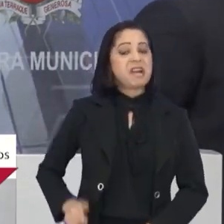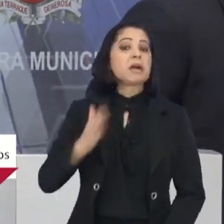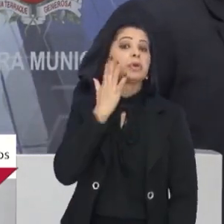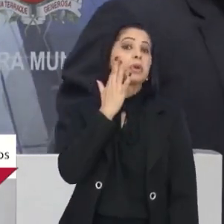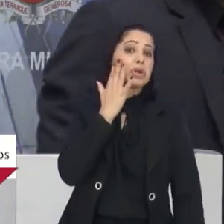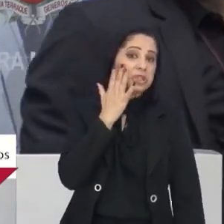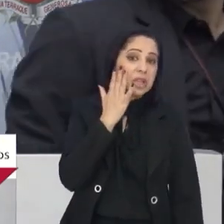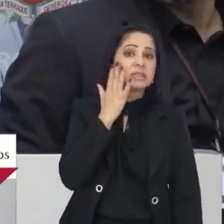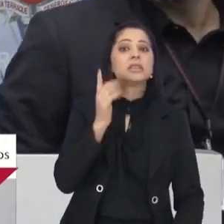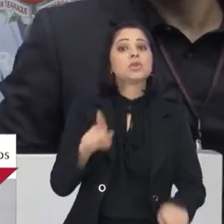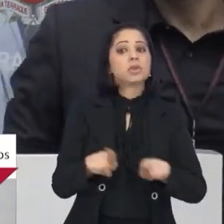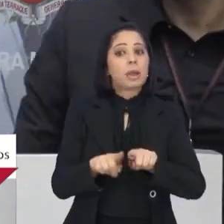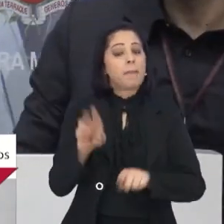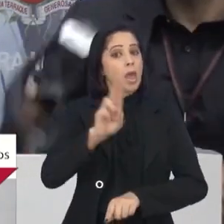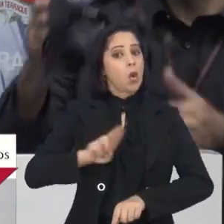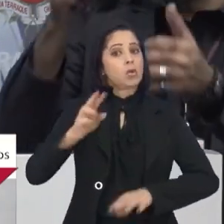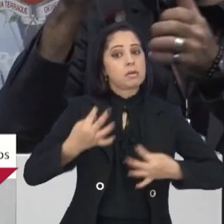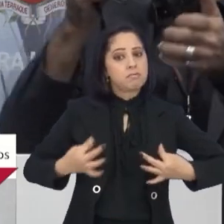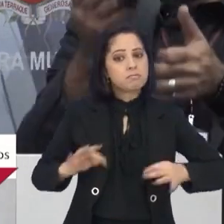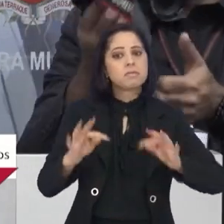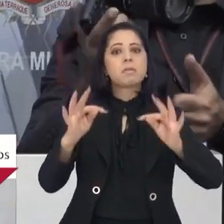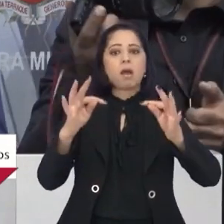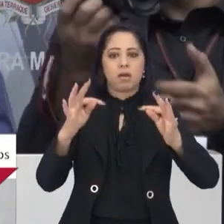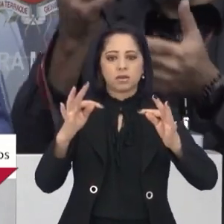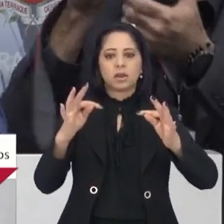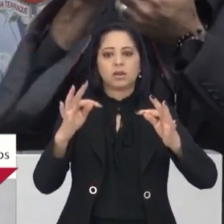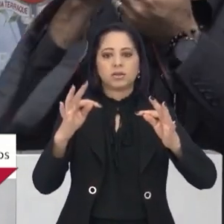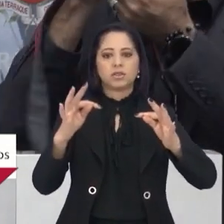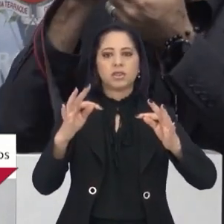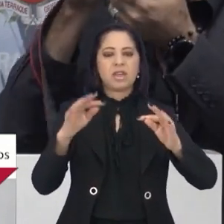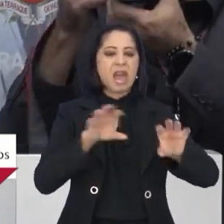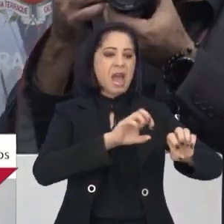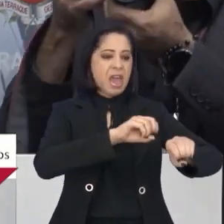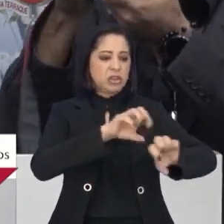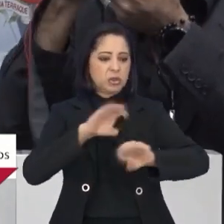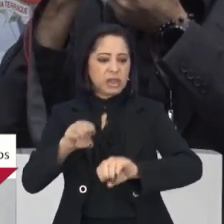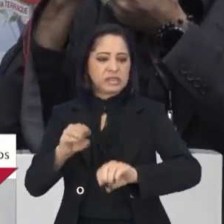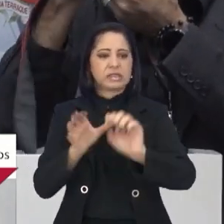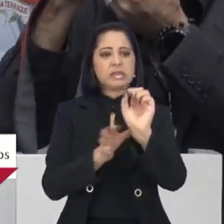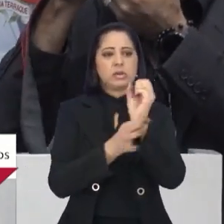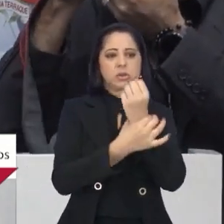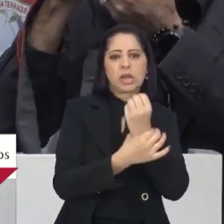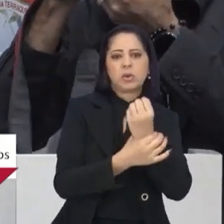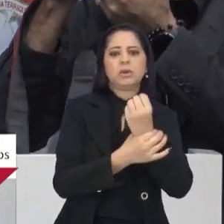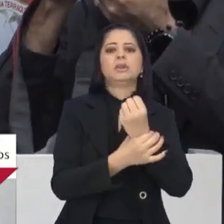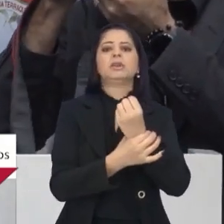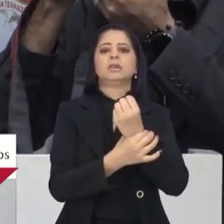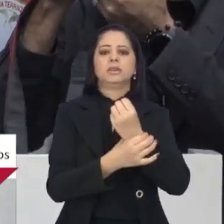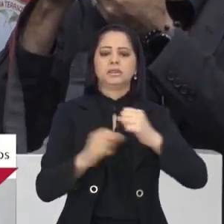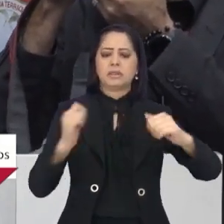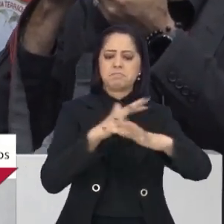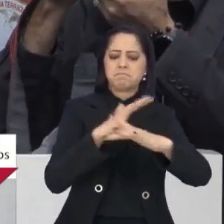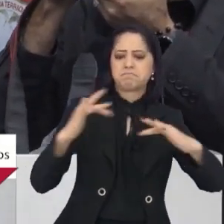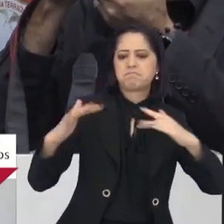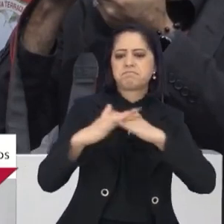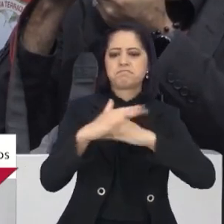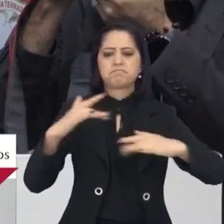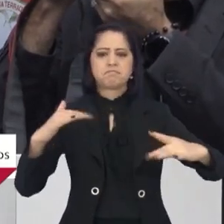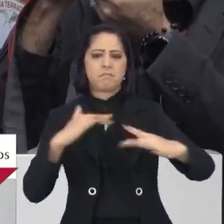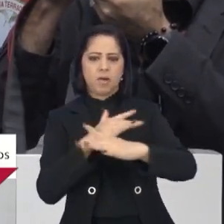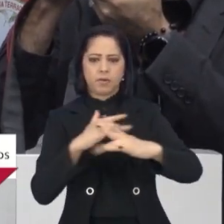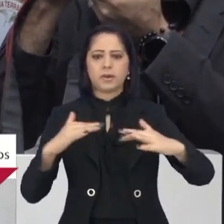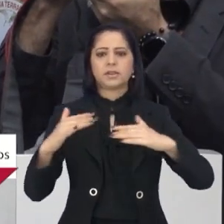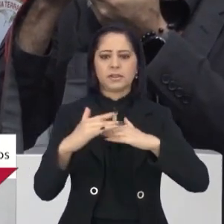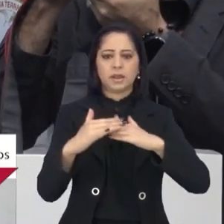Pois é um exemplo para todas as áreas seja na área da Educação seja na área social seja na mobilidade na gestão do tráfico da da cidade do